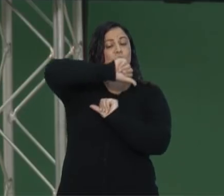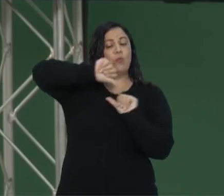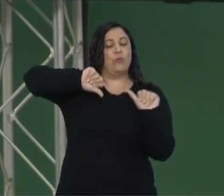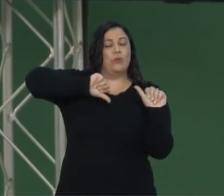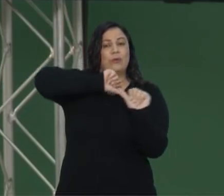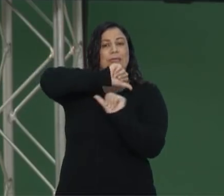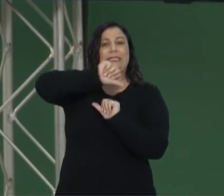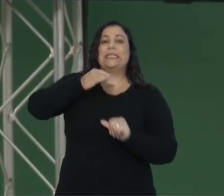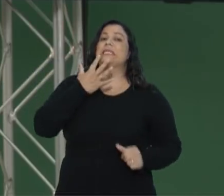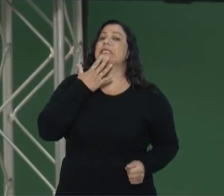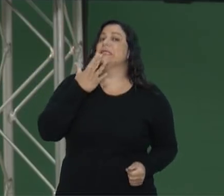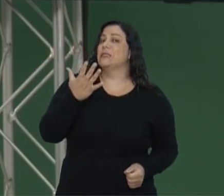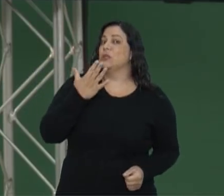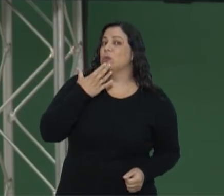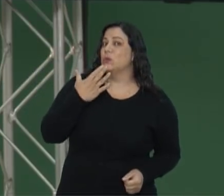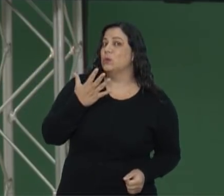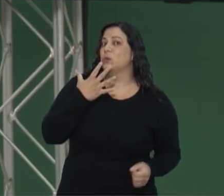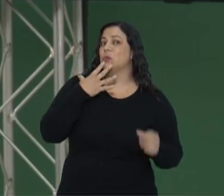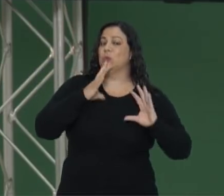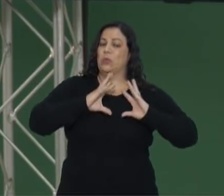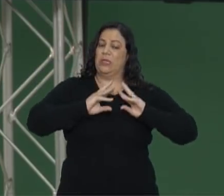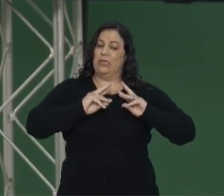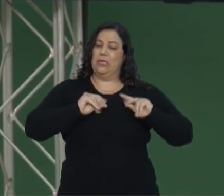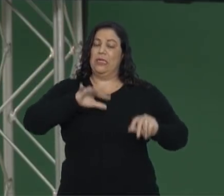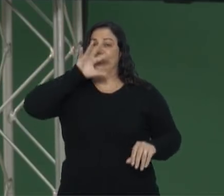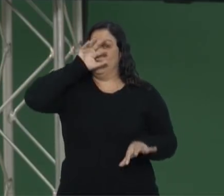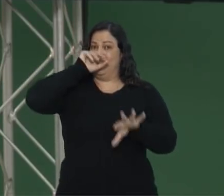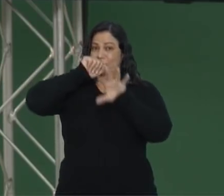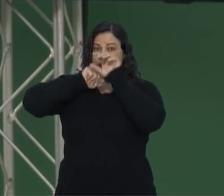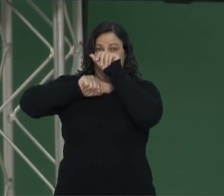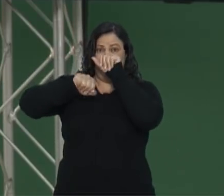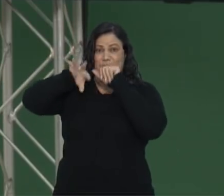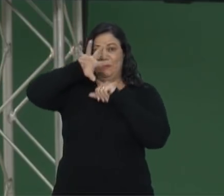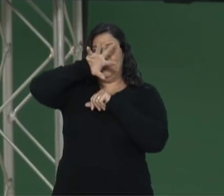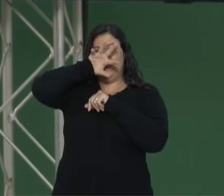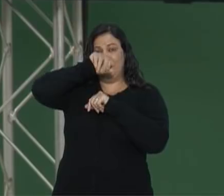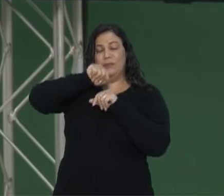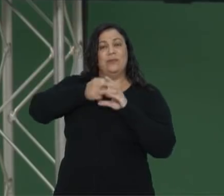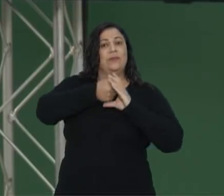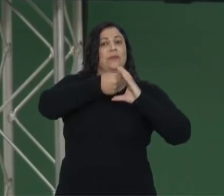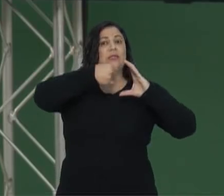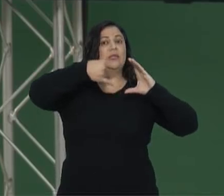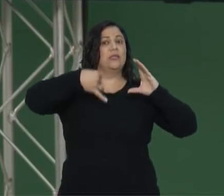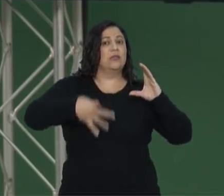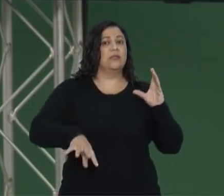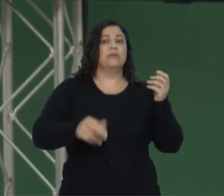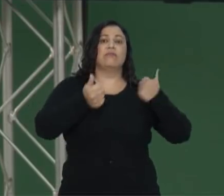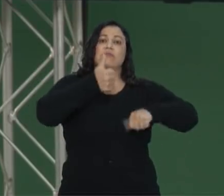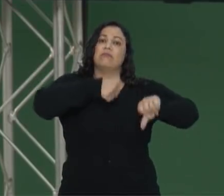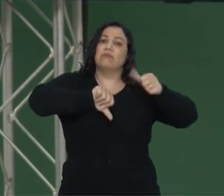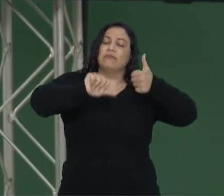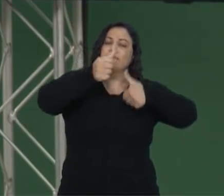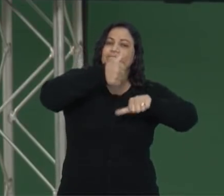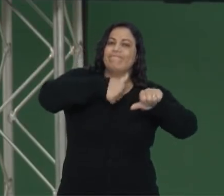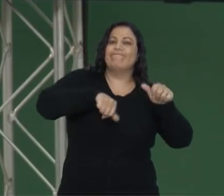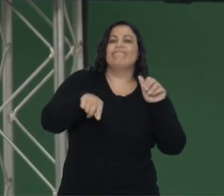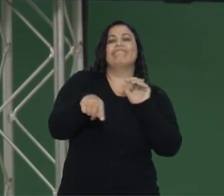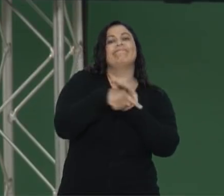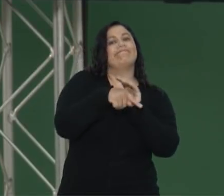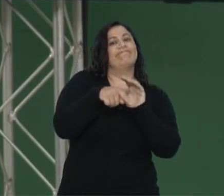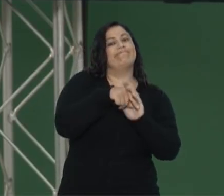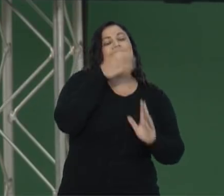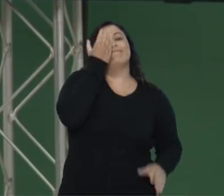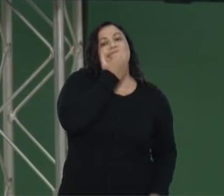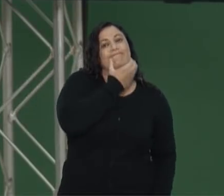mudança de cor, de textura, de cheiro. Isso é uma característica que quimicamente essa fruta